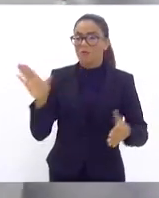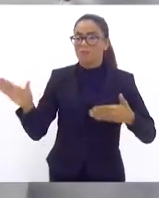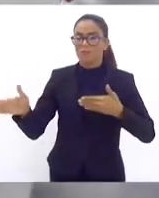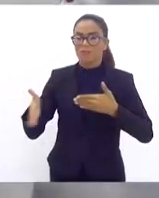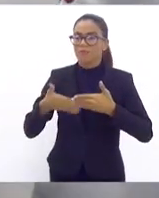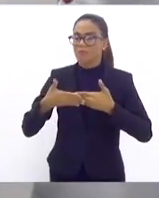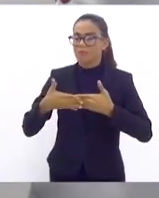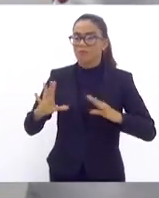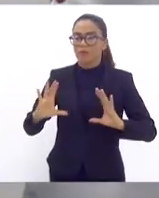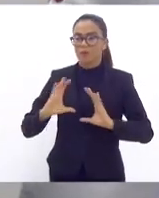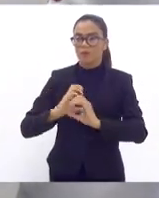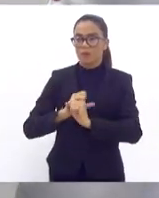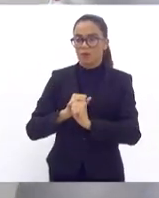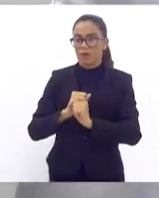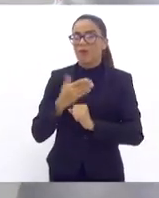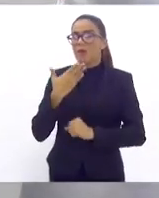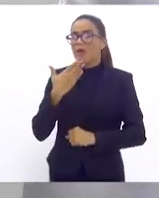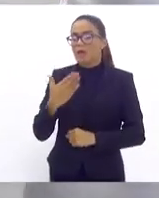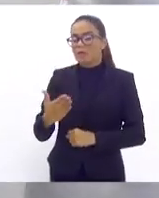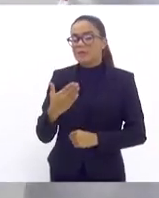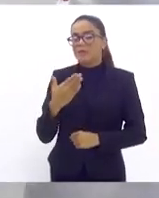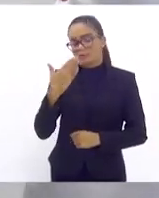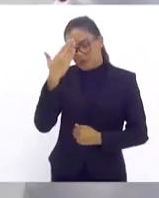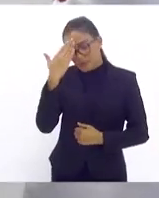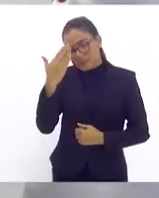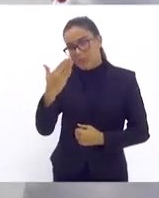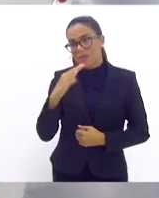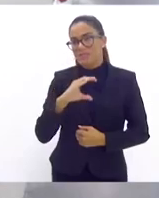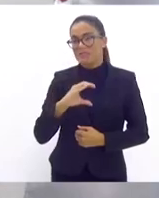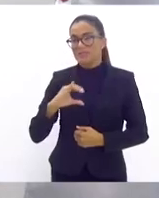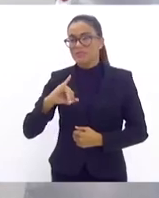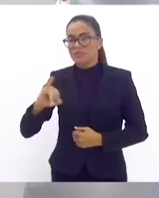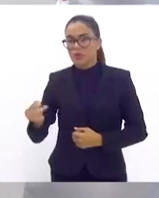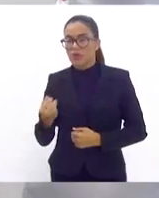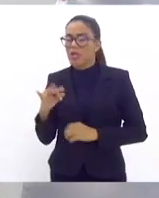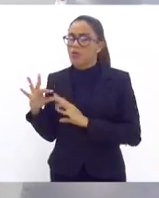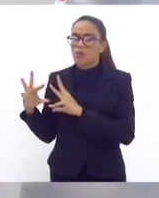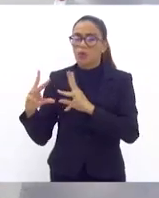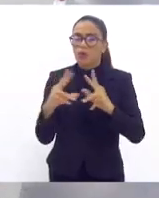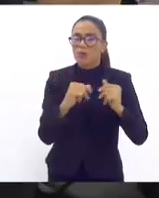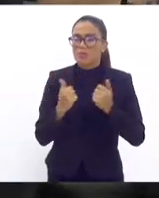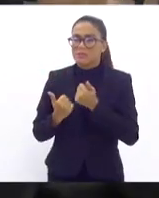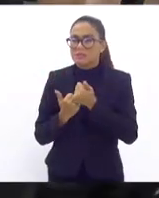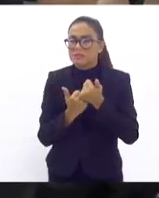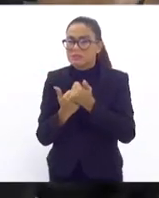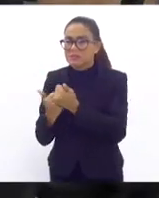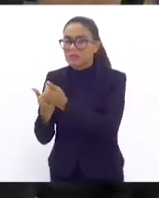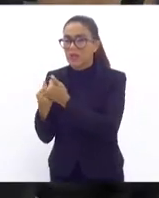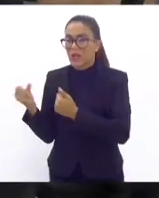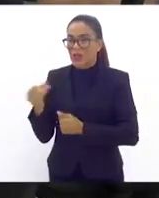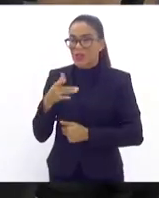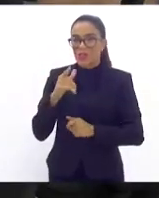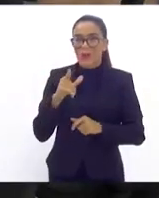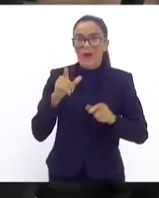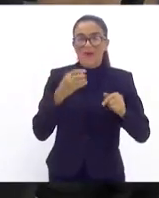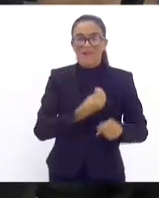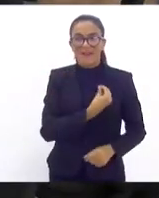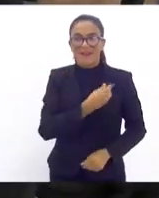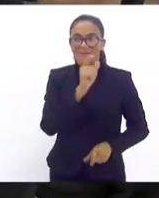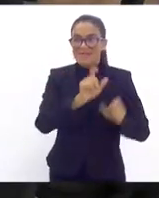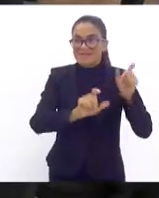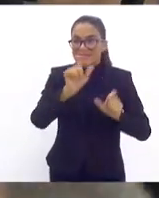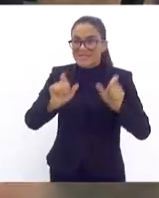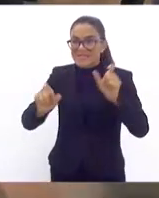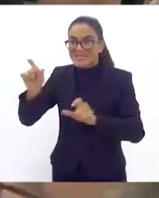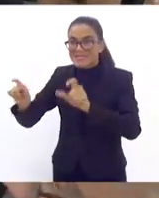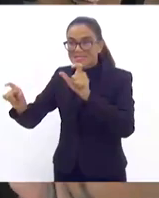encerrada, agradecendo a assessoria da CCJ, a TV Alerj, todos os técnicos, todas as assessorias e as nobres presenças, deputada Célia, deputado